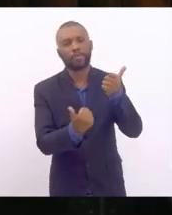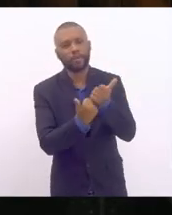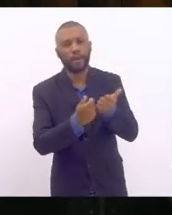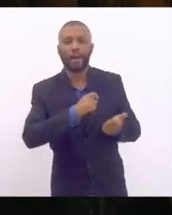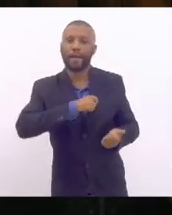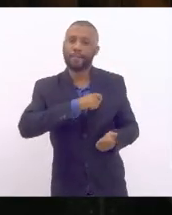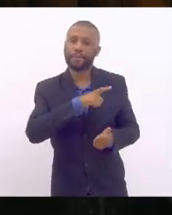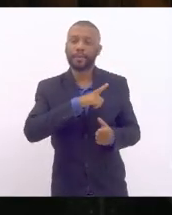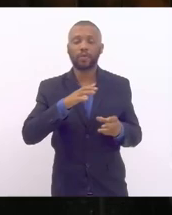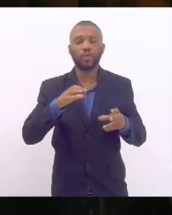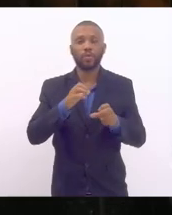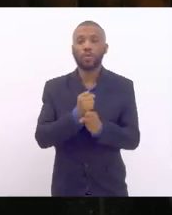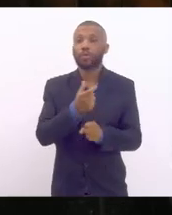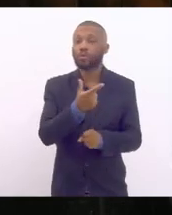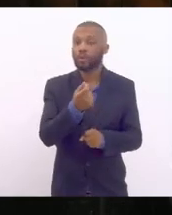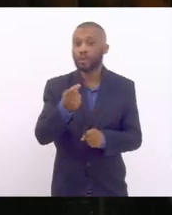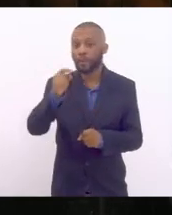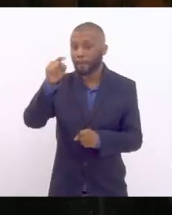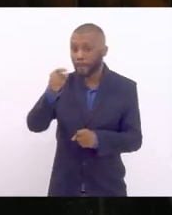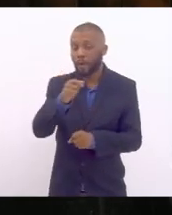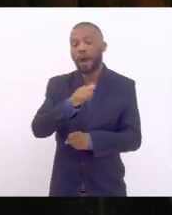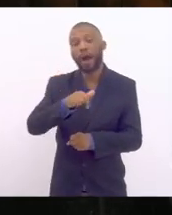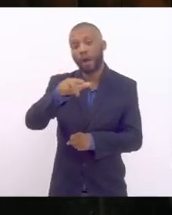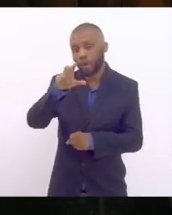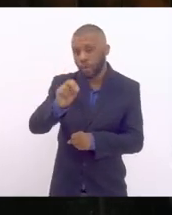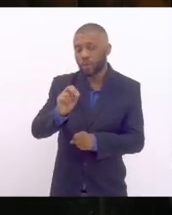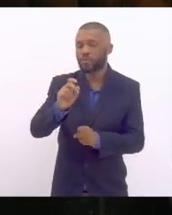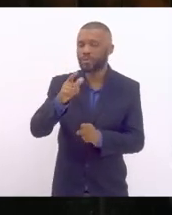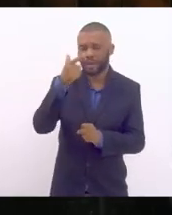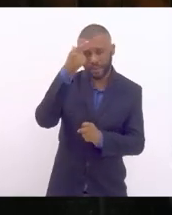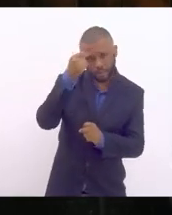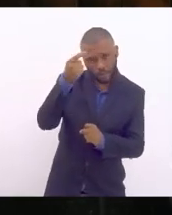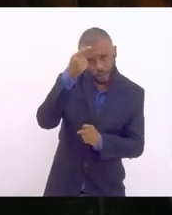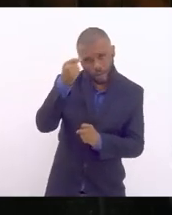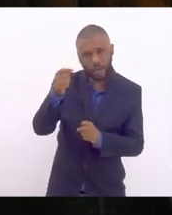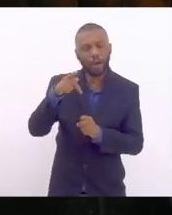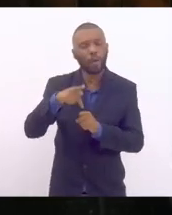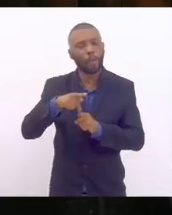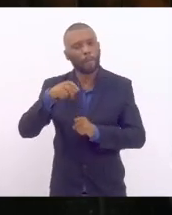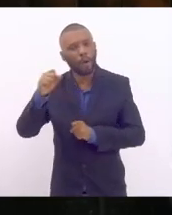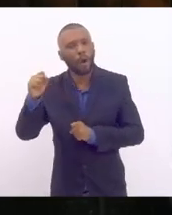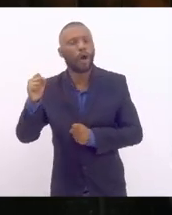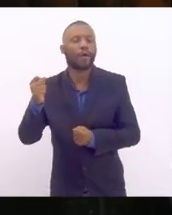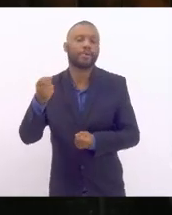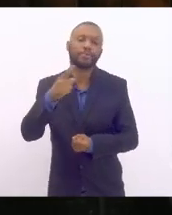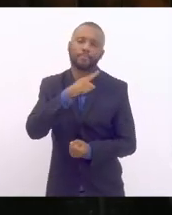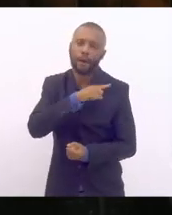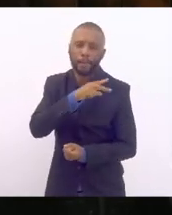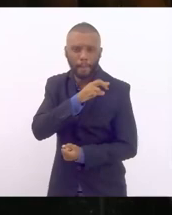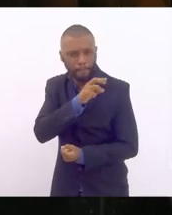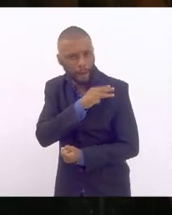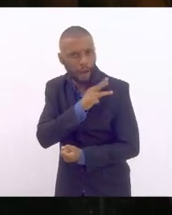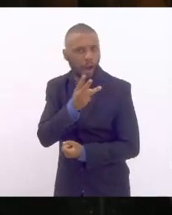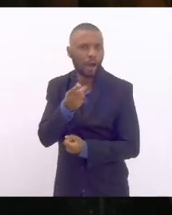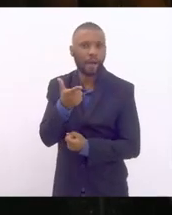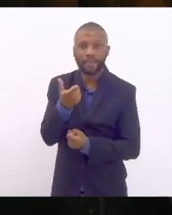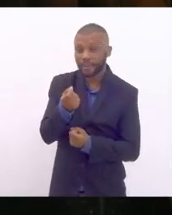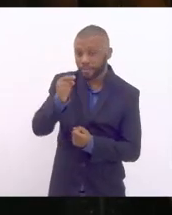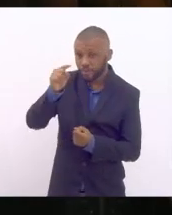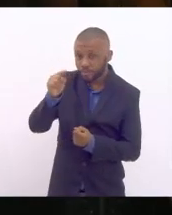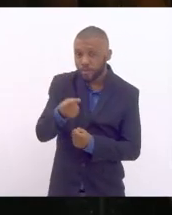mil alunos Estado do Rio de Janeiro deverá doação para dar só ensino médio né vídeo cerca de 20 mil professores